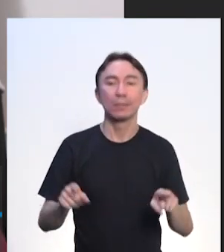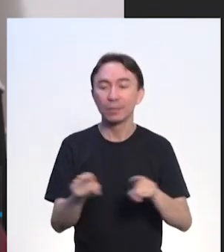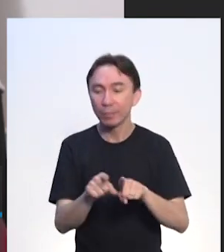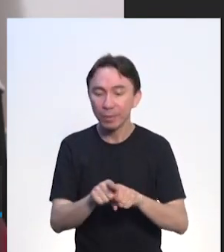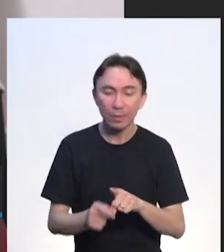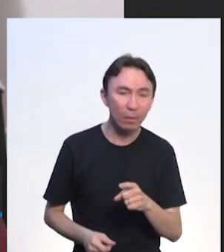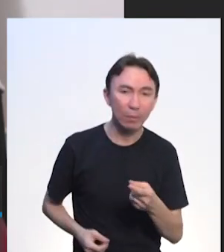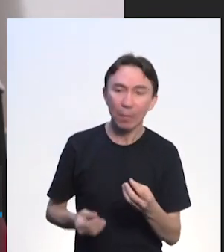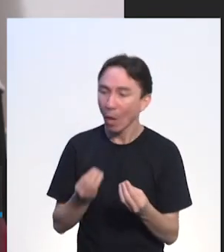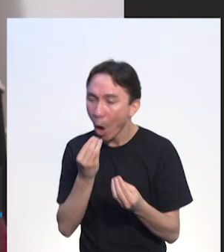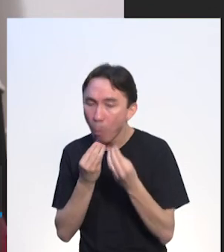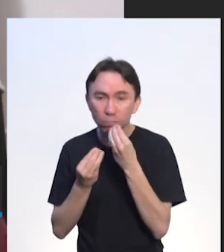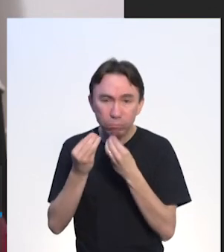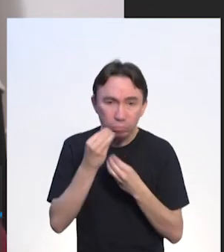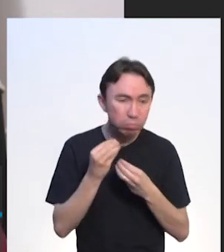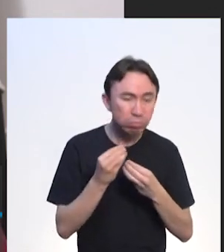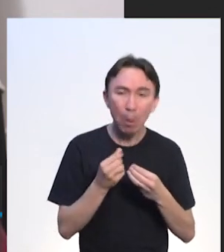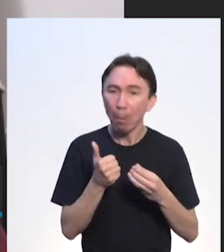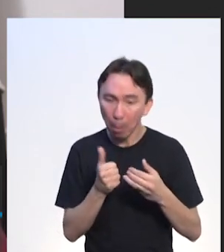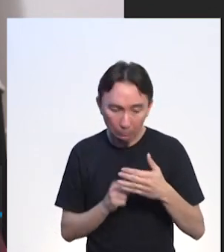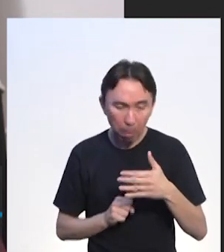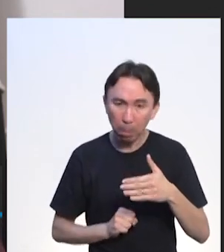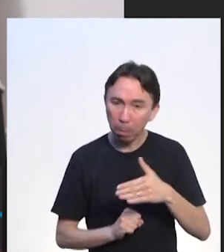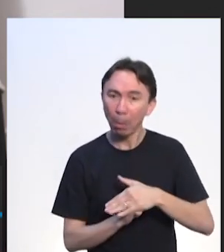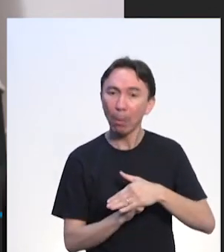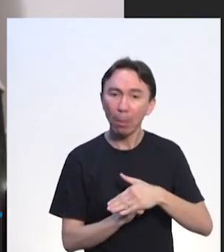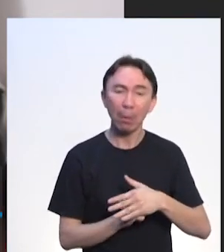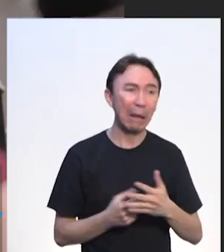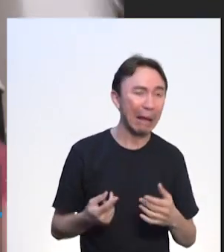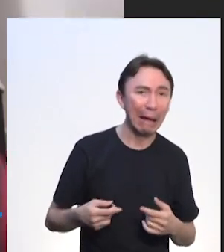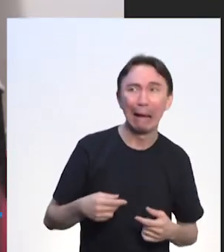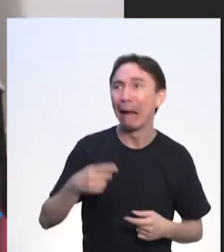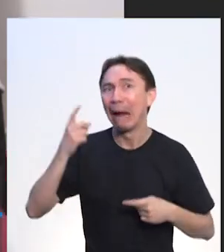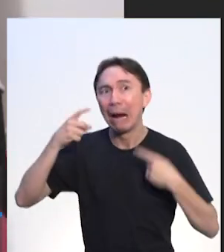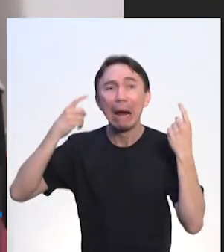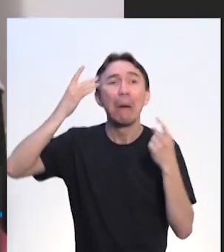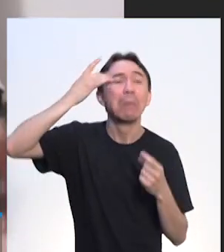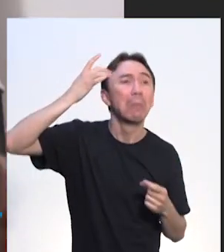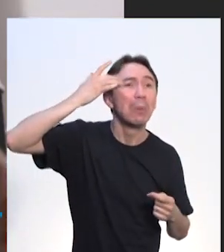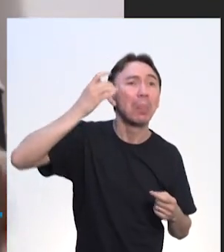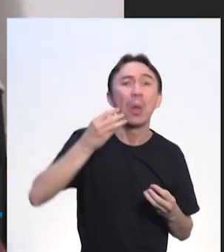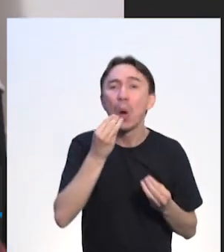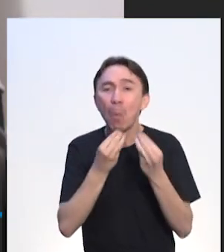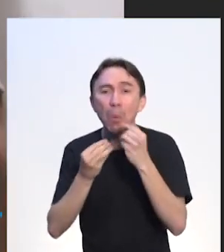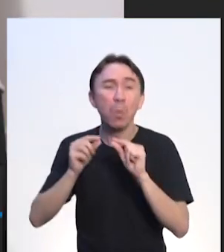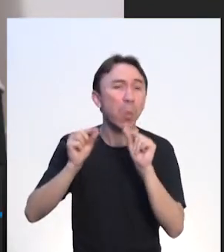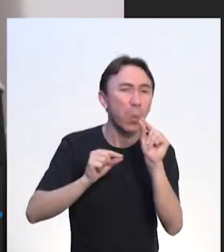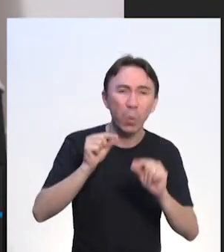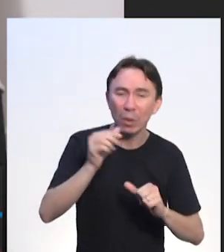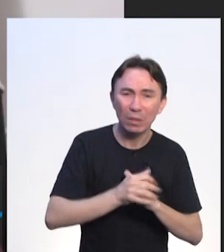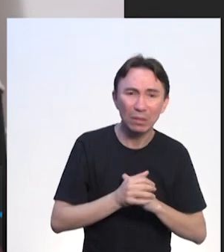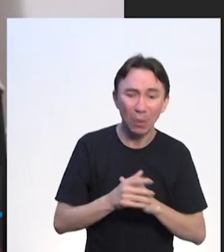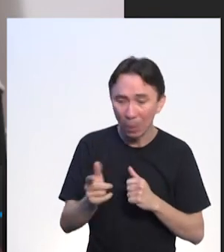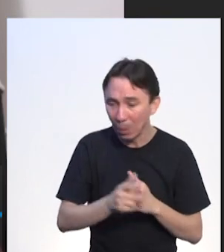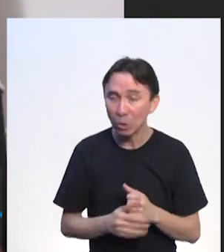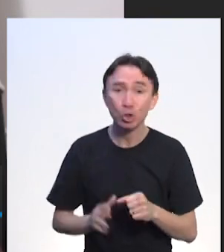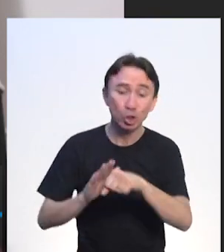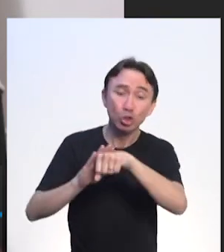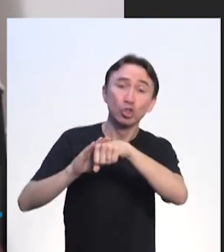poder comer e não ficar preocupado se você vai ter o que comer no dia seguinte ou até na próxima